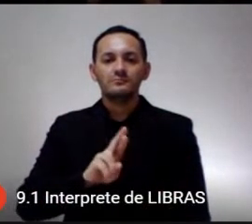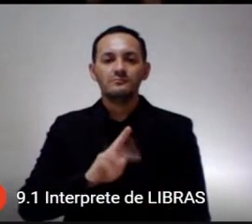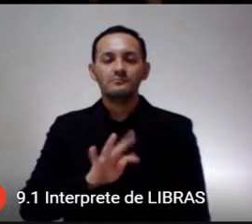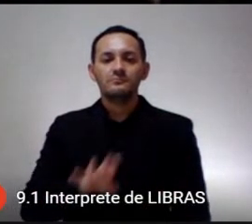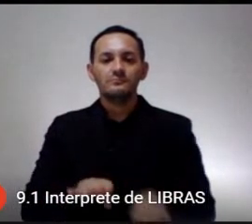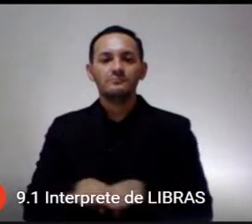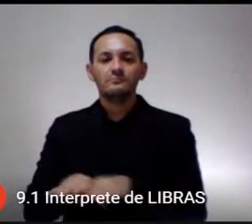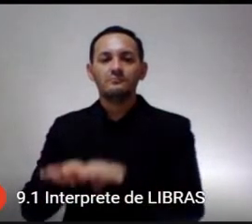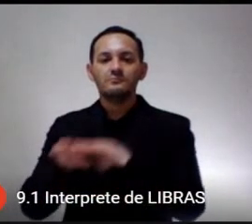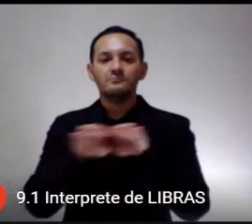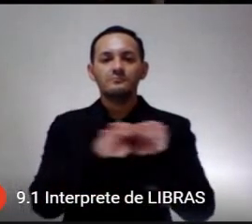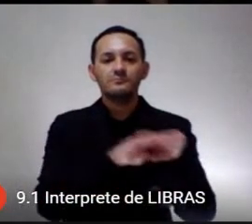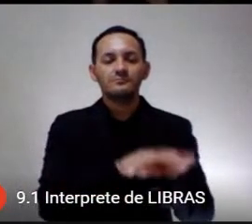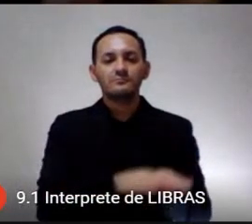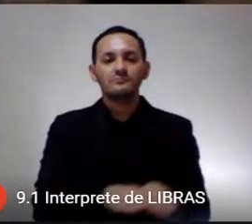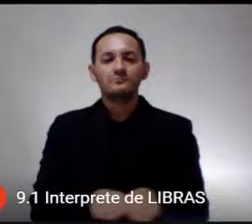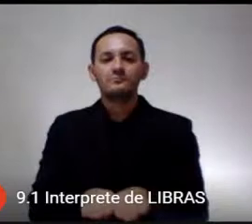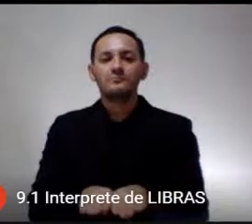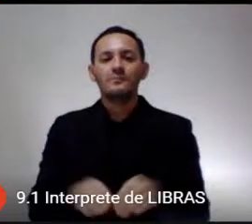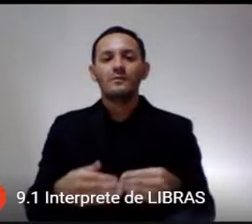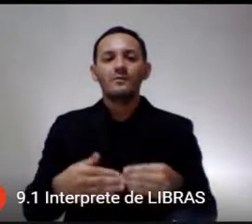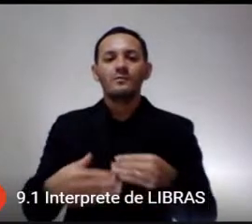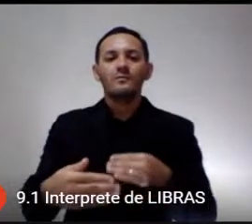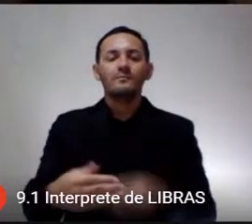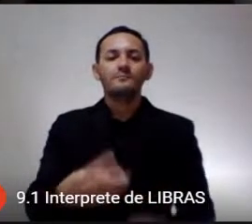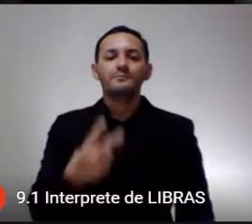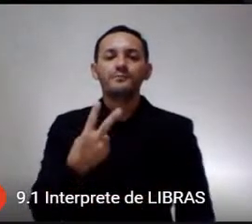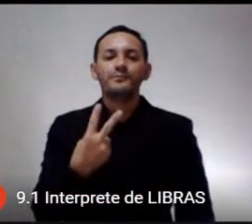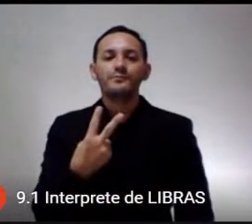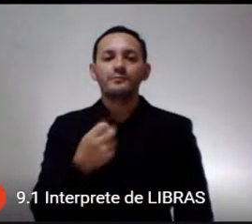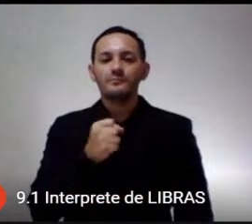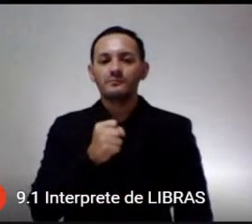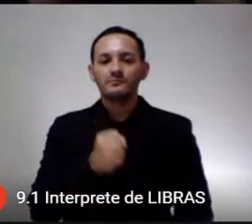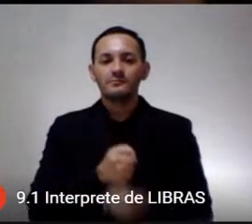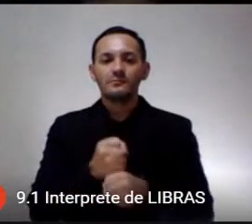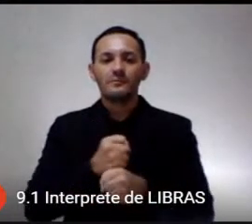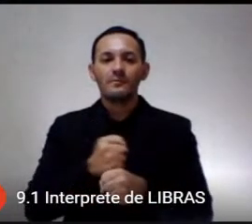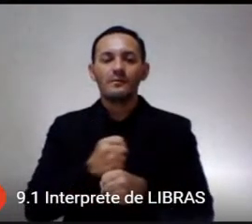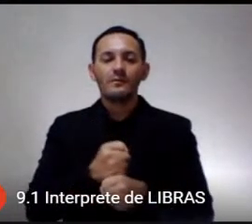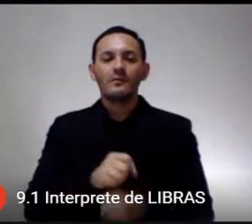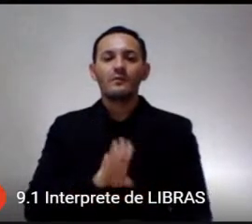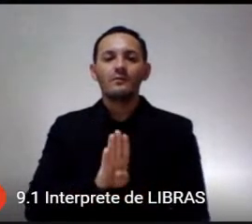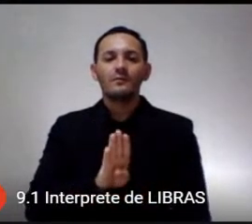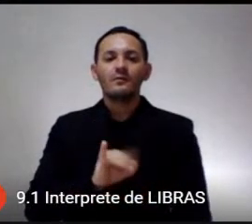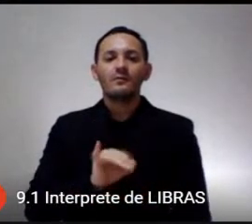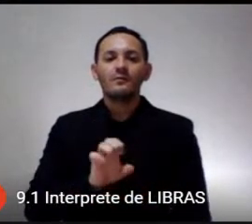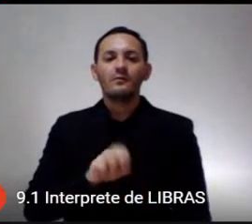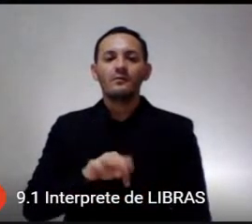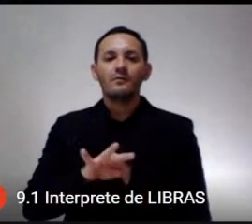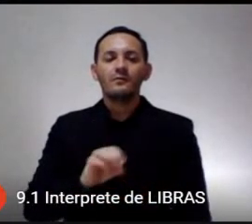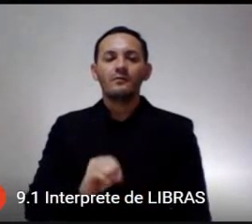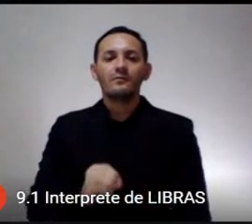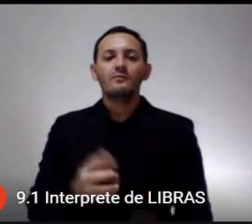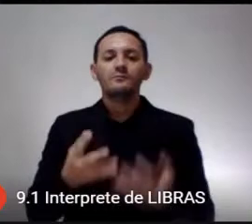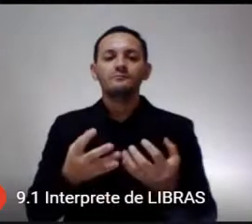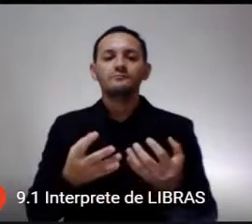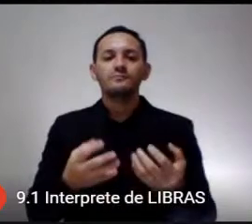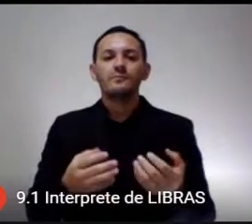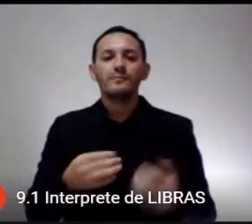2021, sem a prorrogação do biênio. É como voto, senhor presidente. Perfeito. O desembargador Marco Vilas Boas.